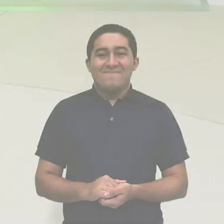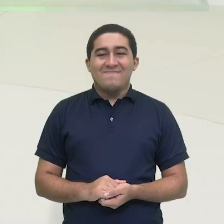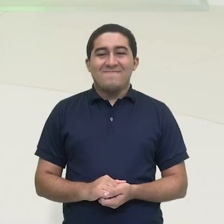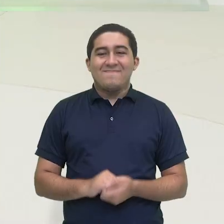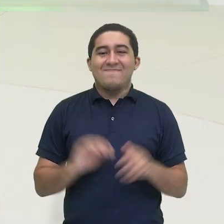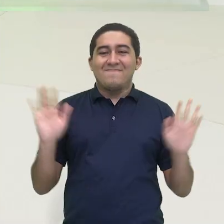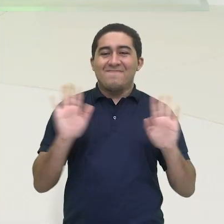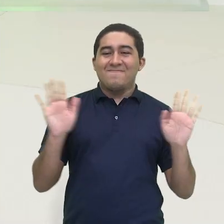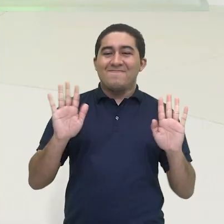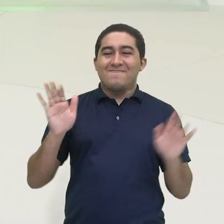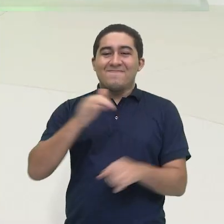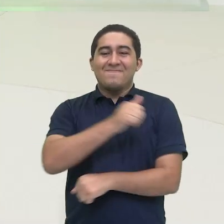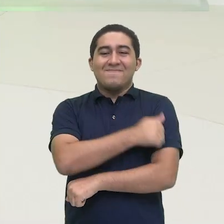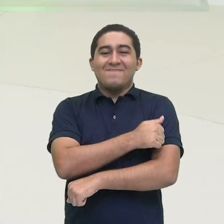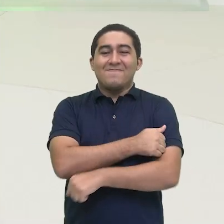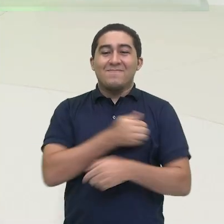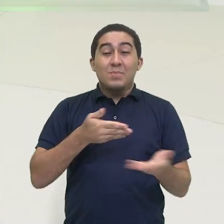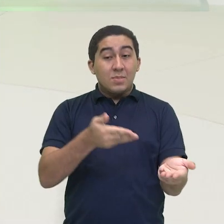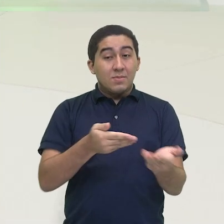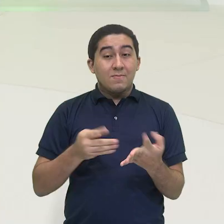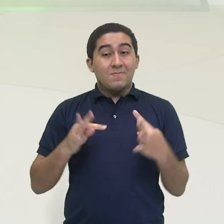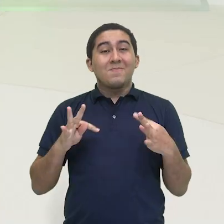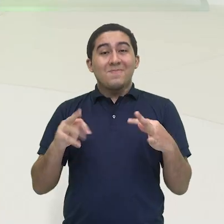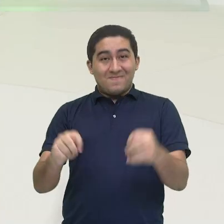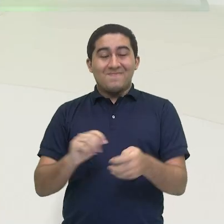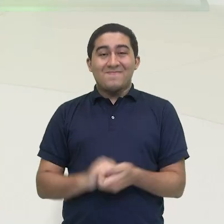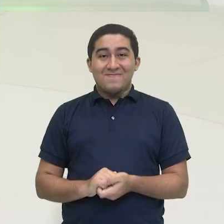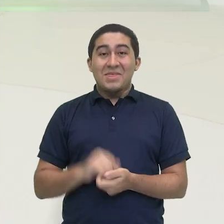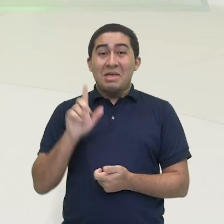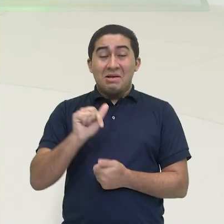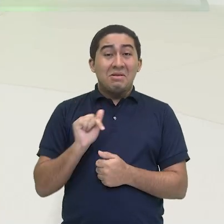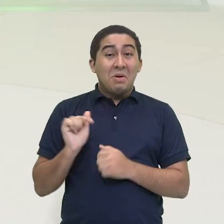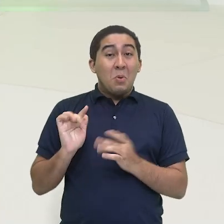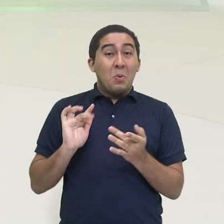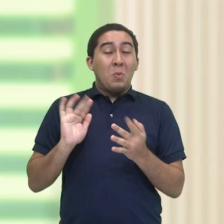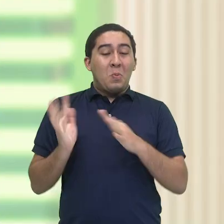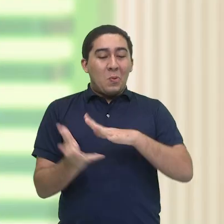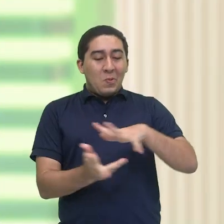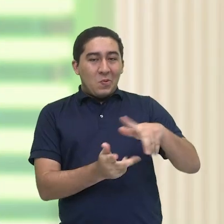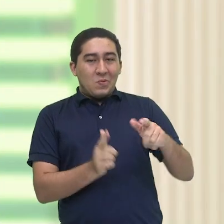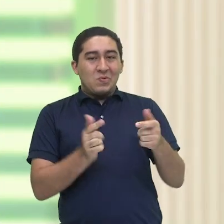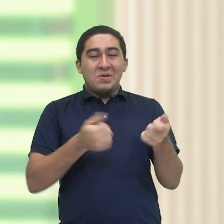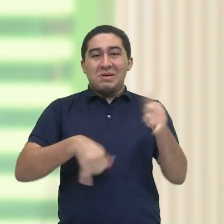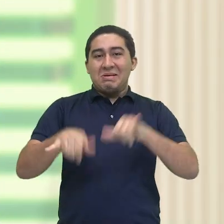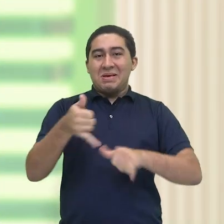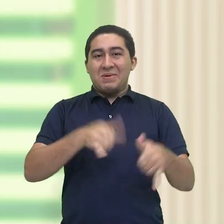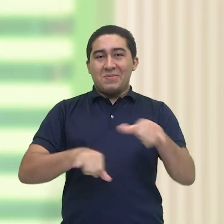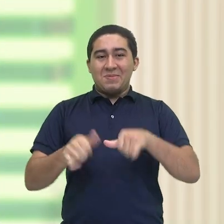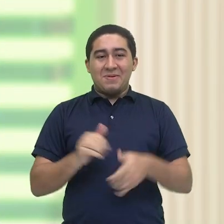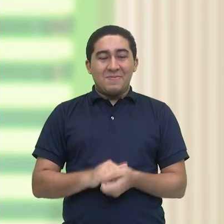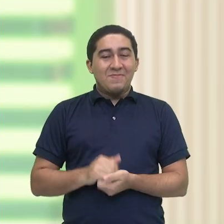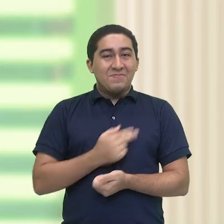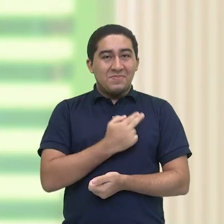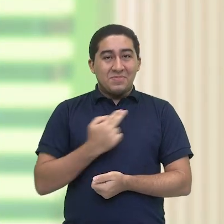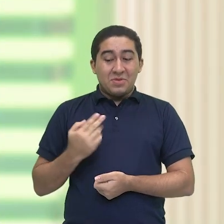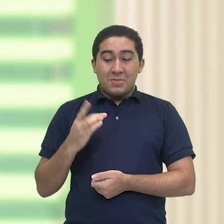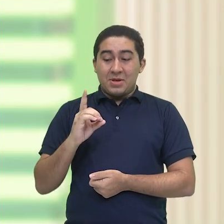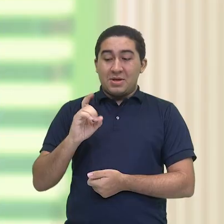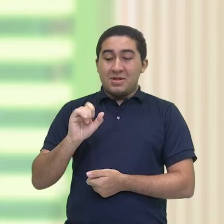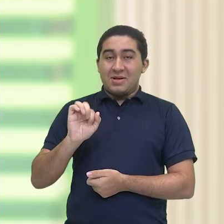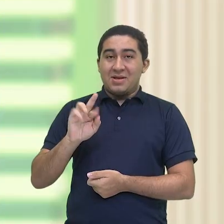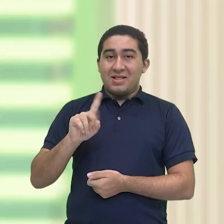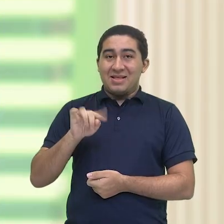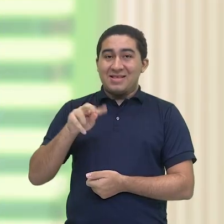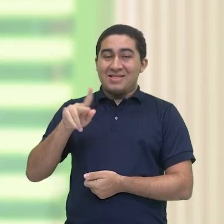Olá, queridos estudantes, sejam todos bem-vindos ao Universo da Química. Eu sou a professora Darlinda